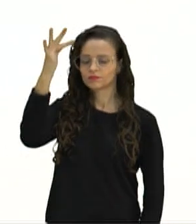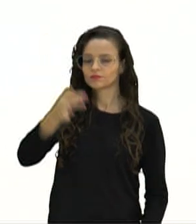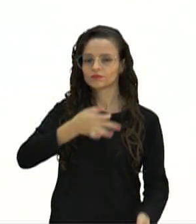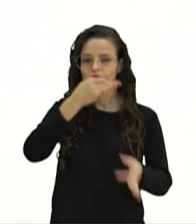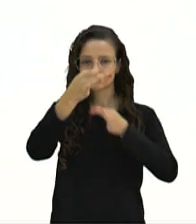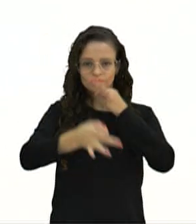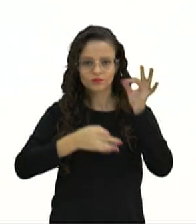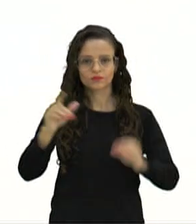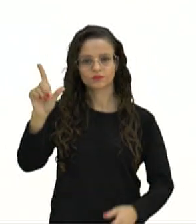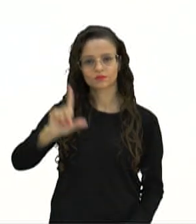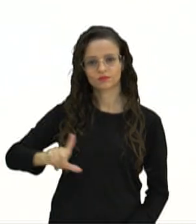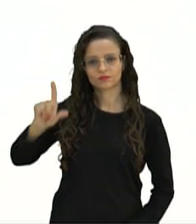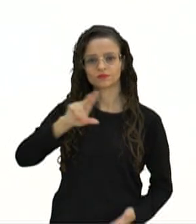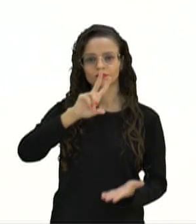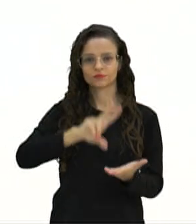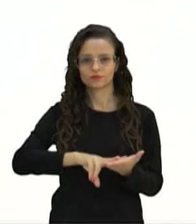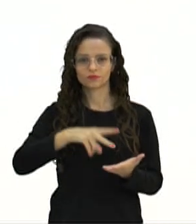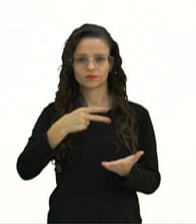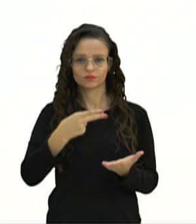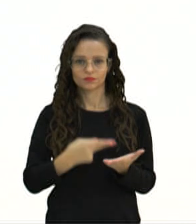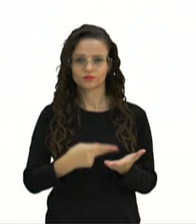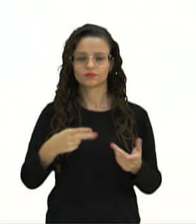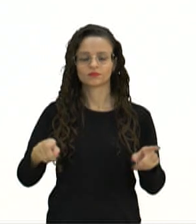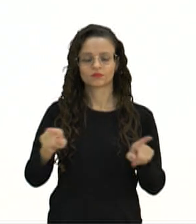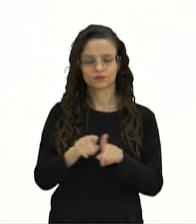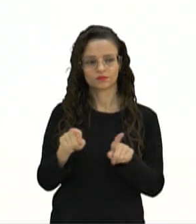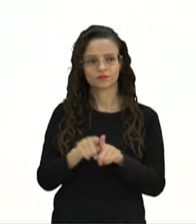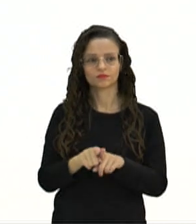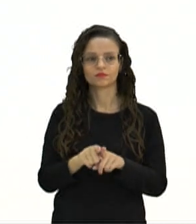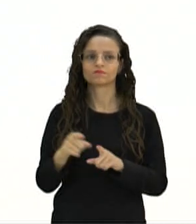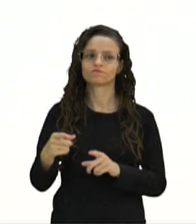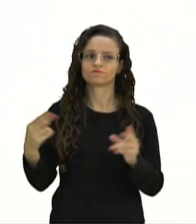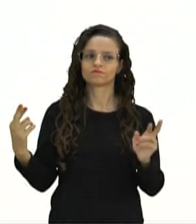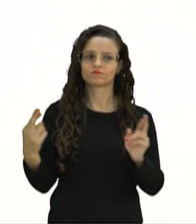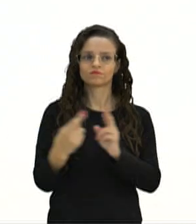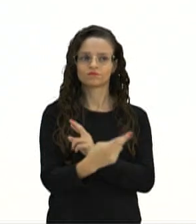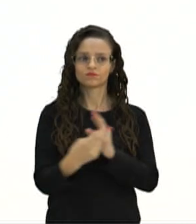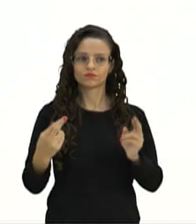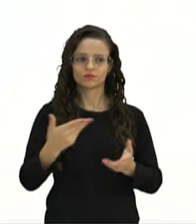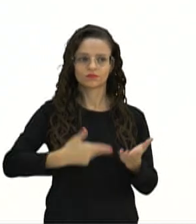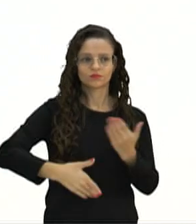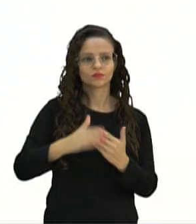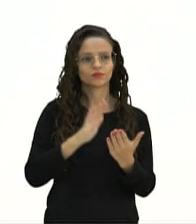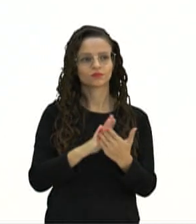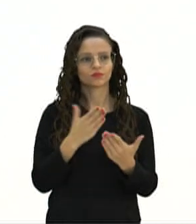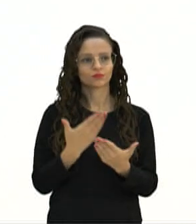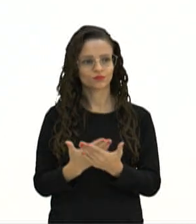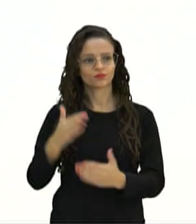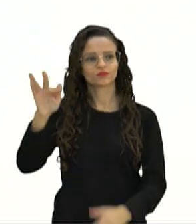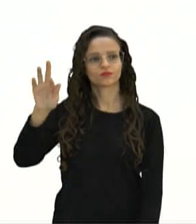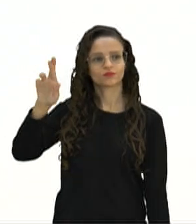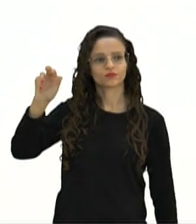literário, tradutor também, e ele se relacionou com a escola de Frankfurt.